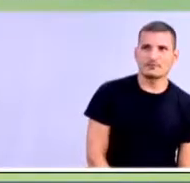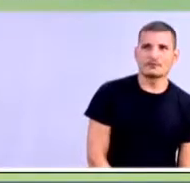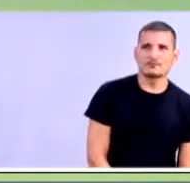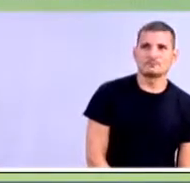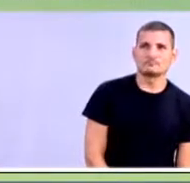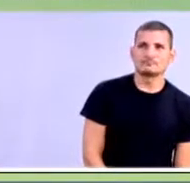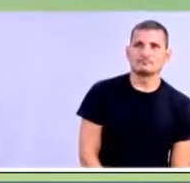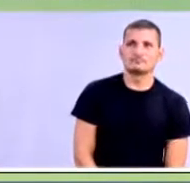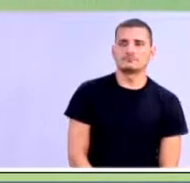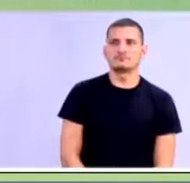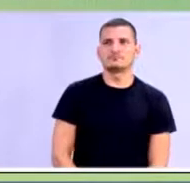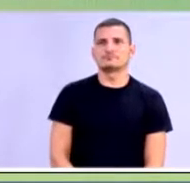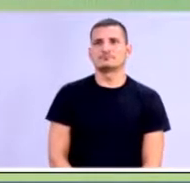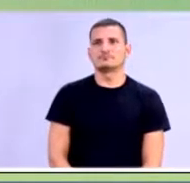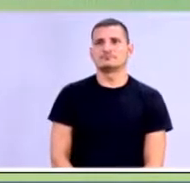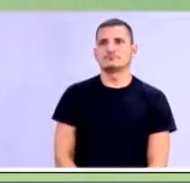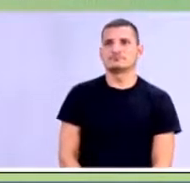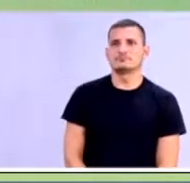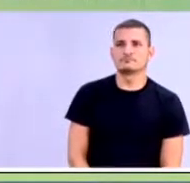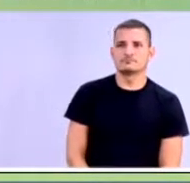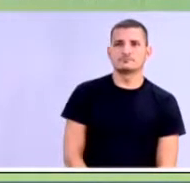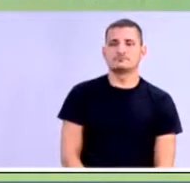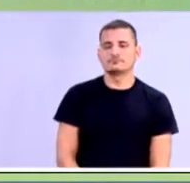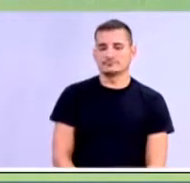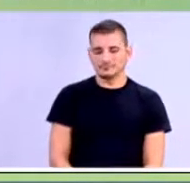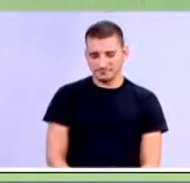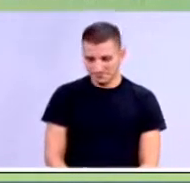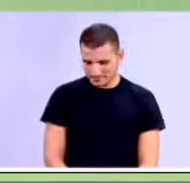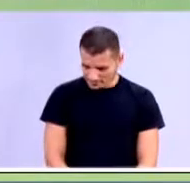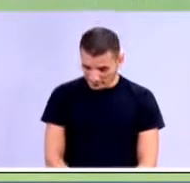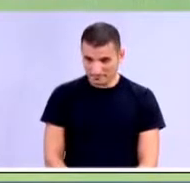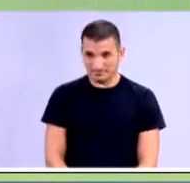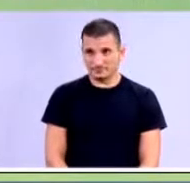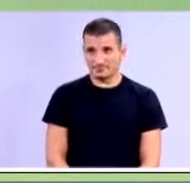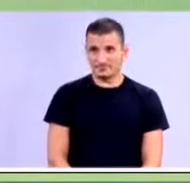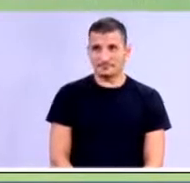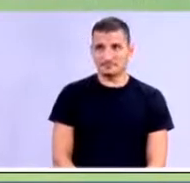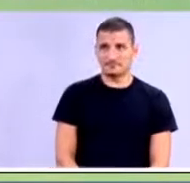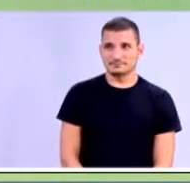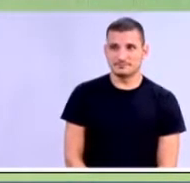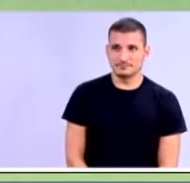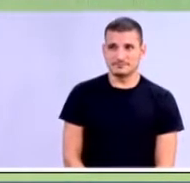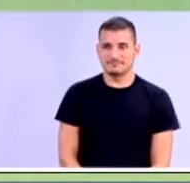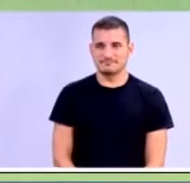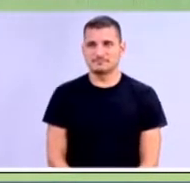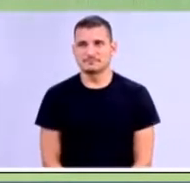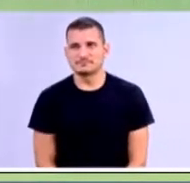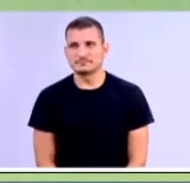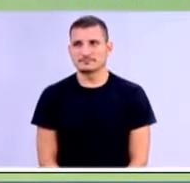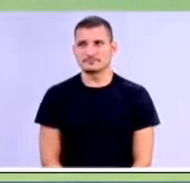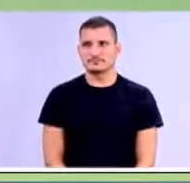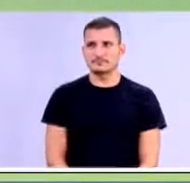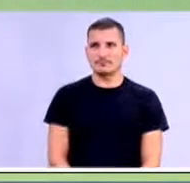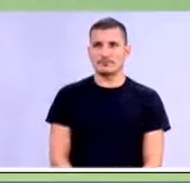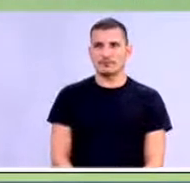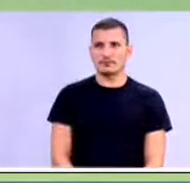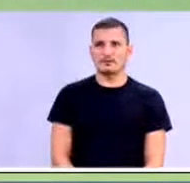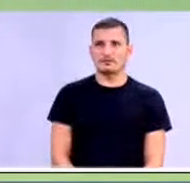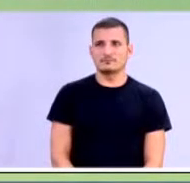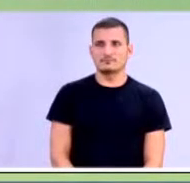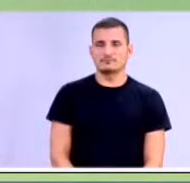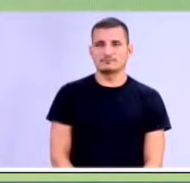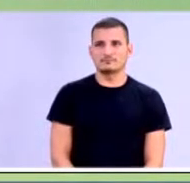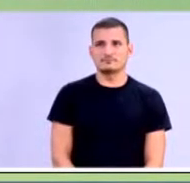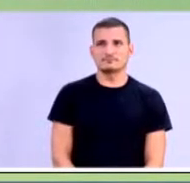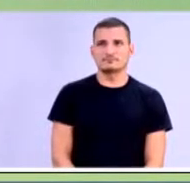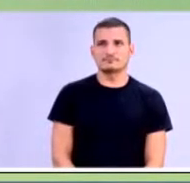questão? Vamos lá. Olha só. Quais são as diferenças que você pode observar entre os tipos de metodologia